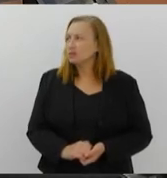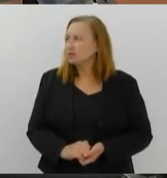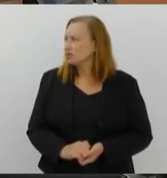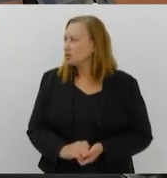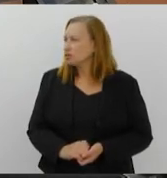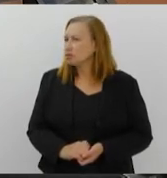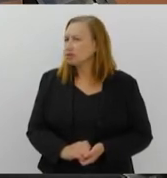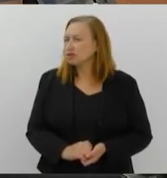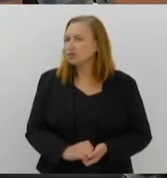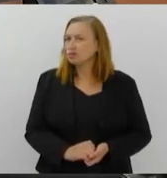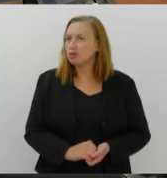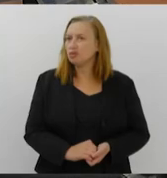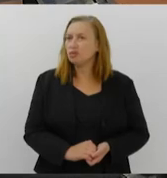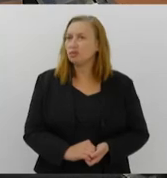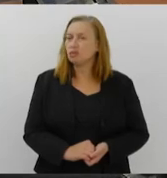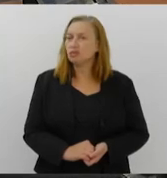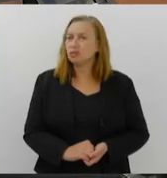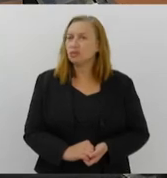Deputado Jordi.